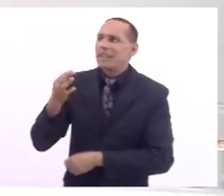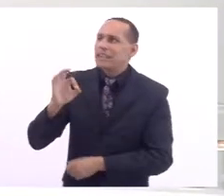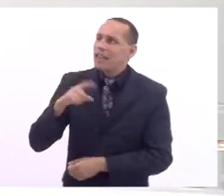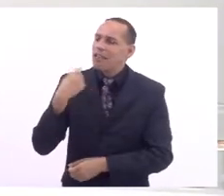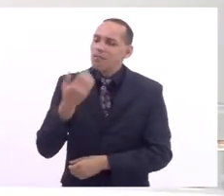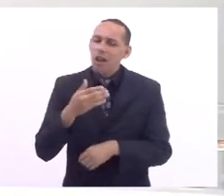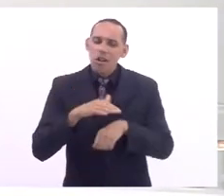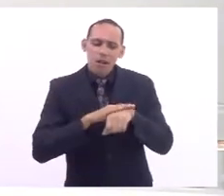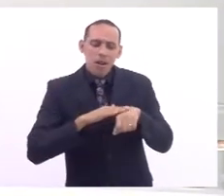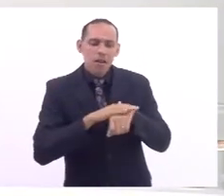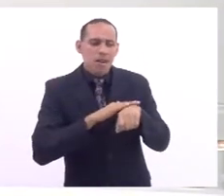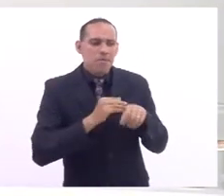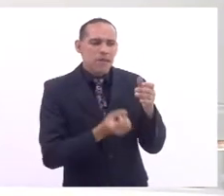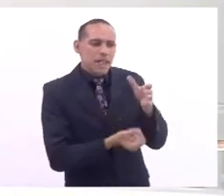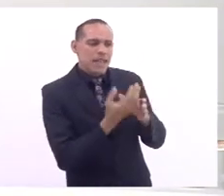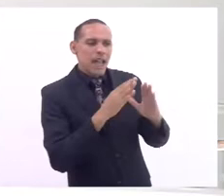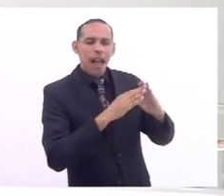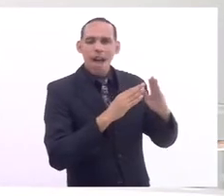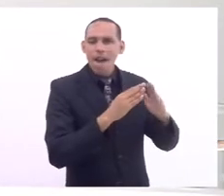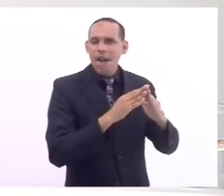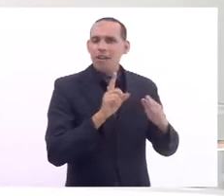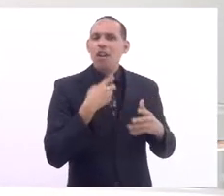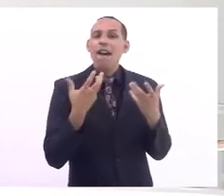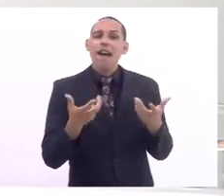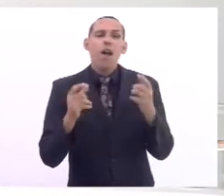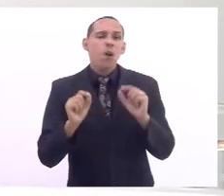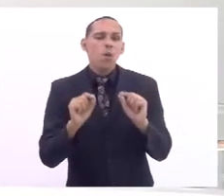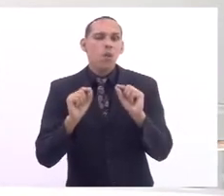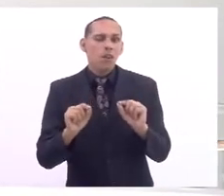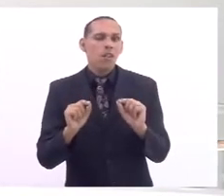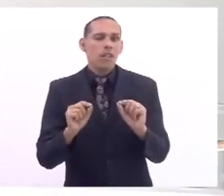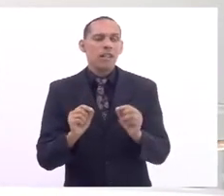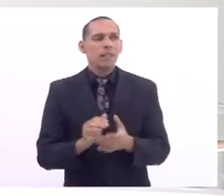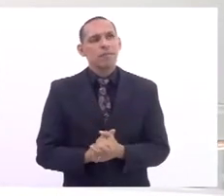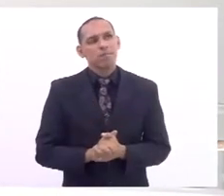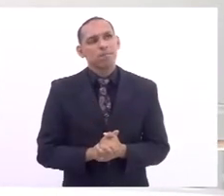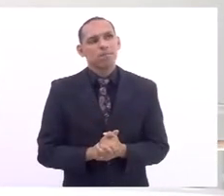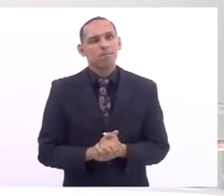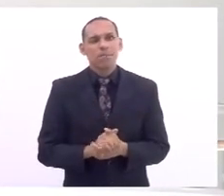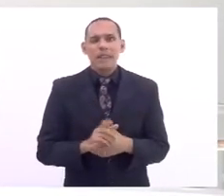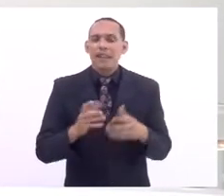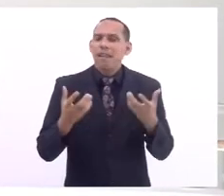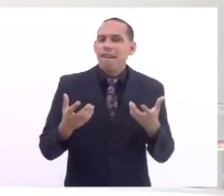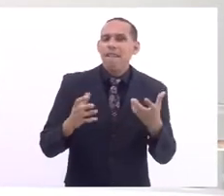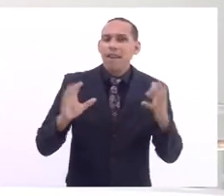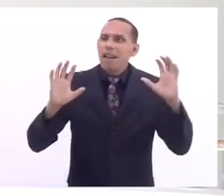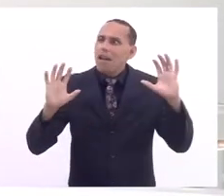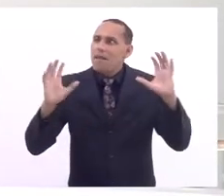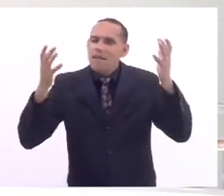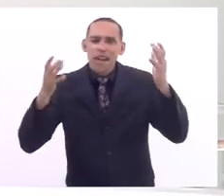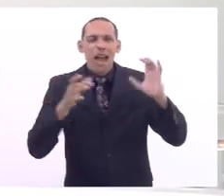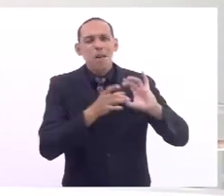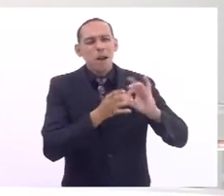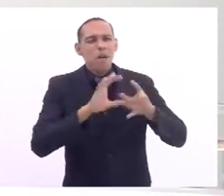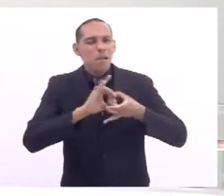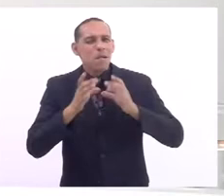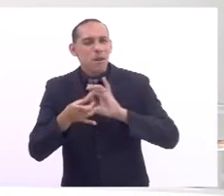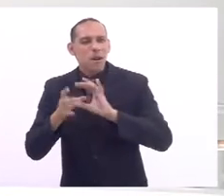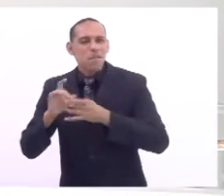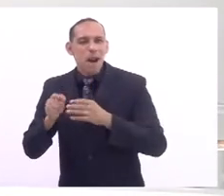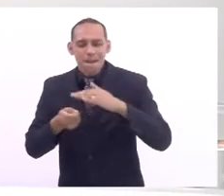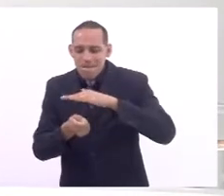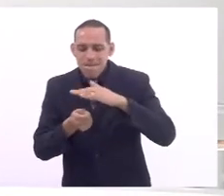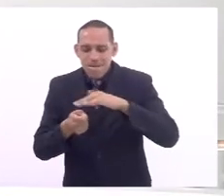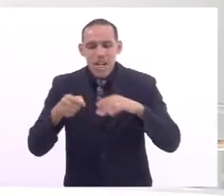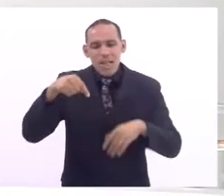conversar sobre a casa Fluminense a gente queria que todos os investimentos na coisa dos megaeventos e das Olimpíadas não ficar sem só